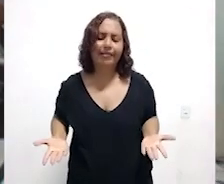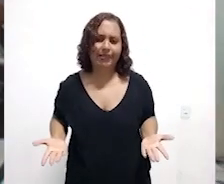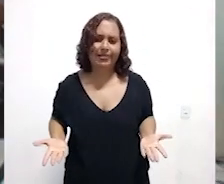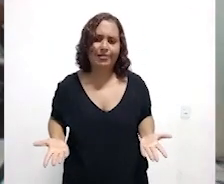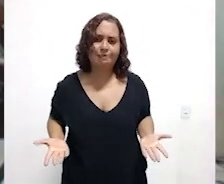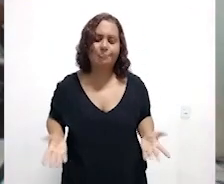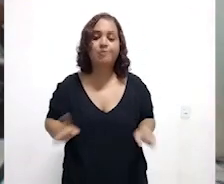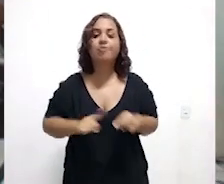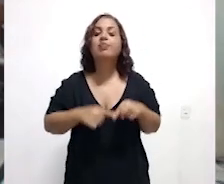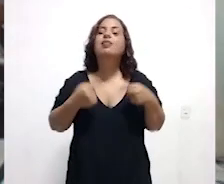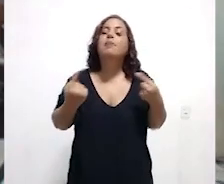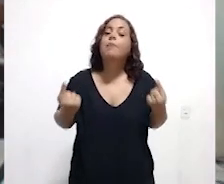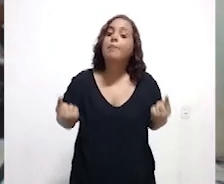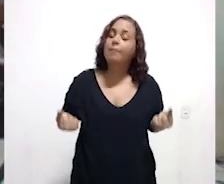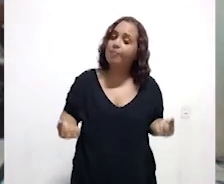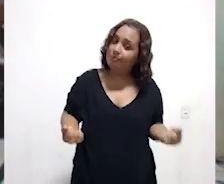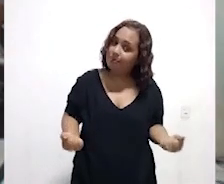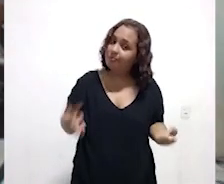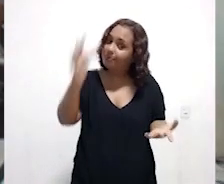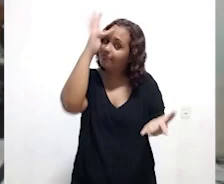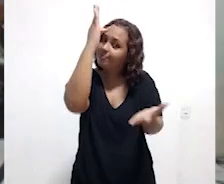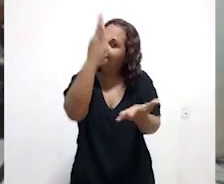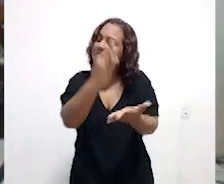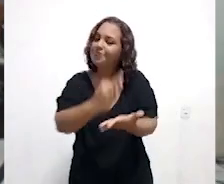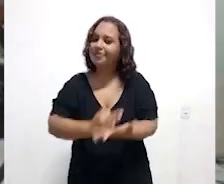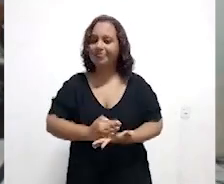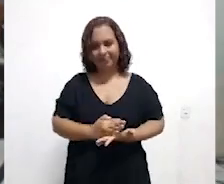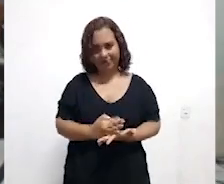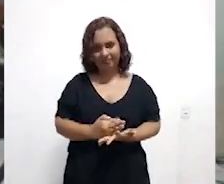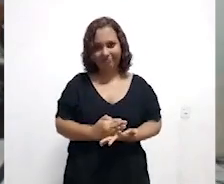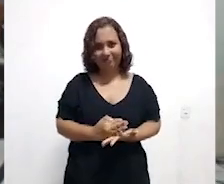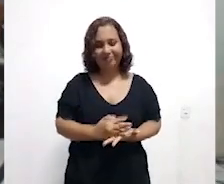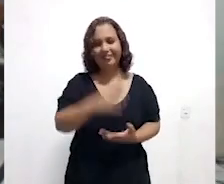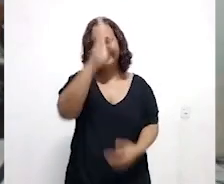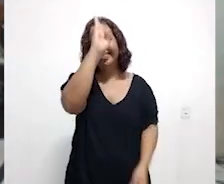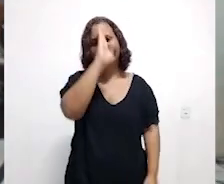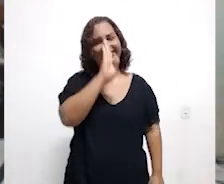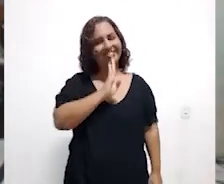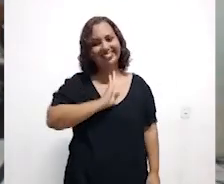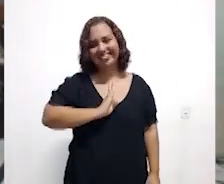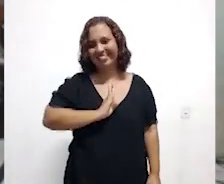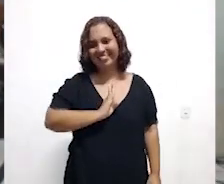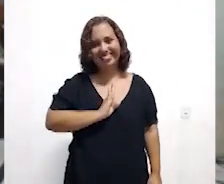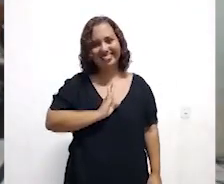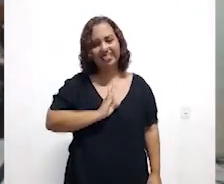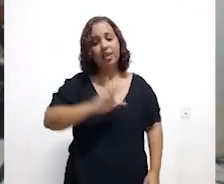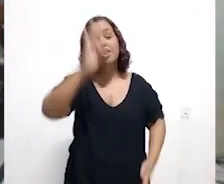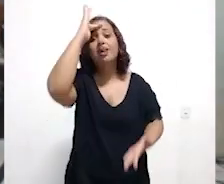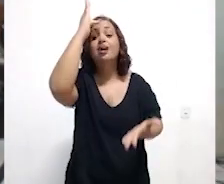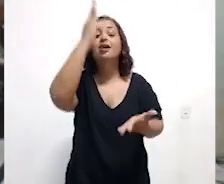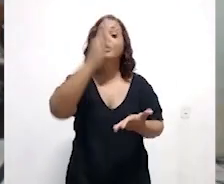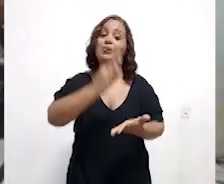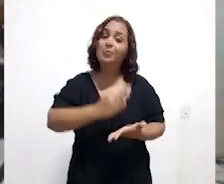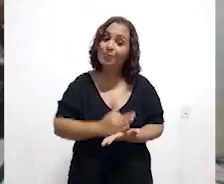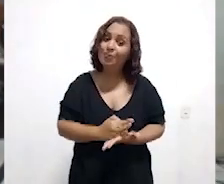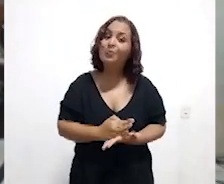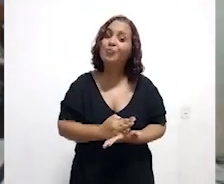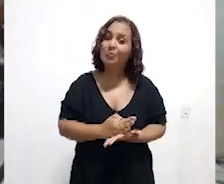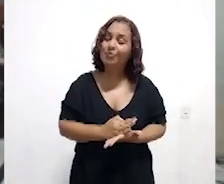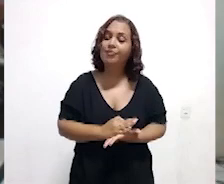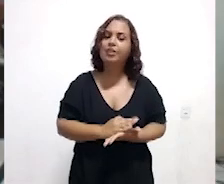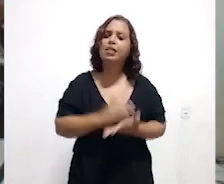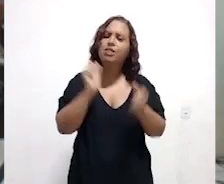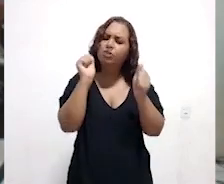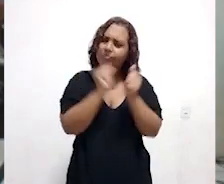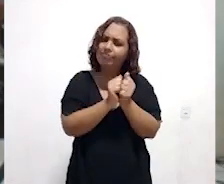Mas a fé é de graça. A fé em